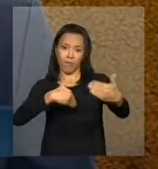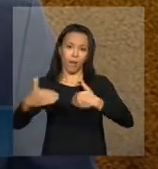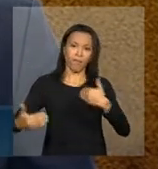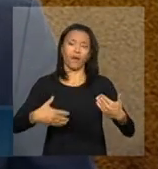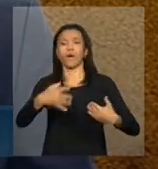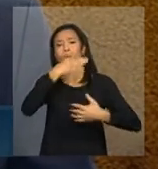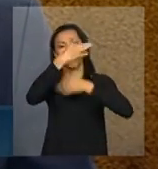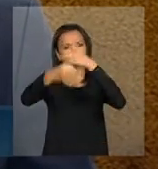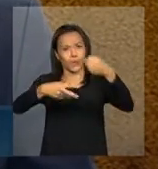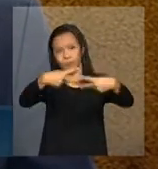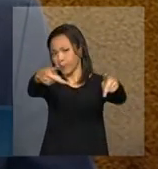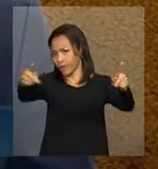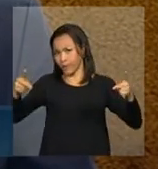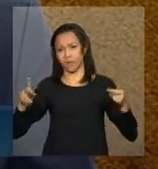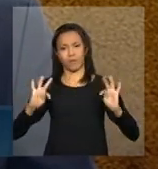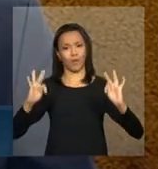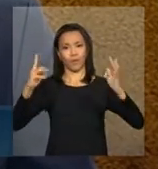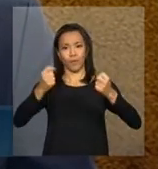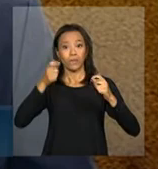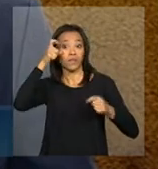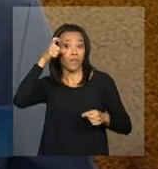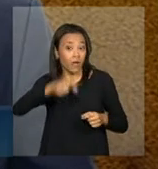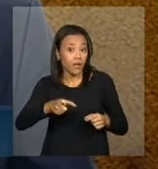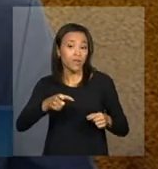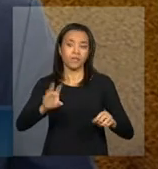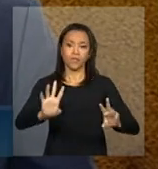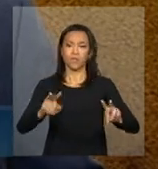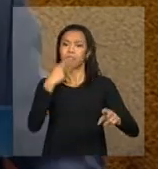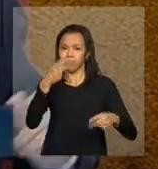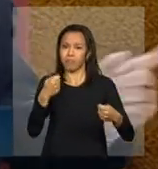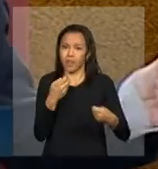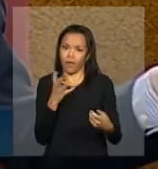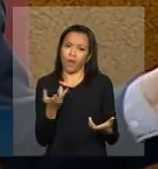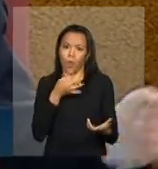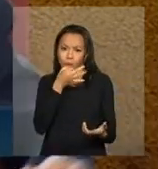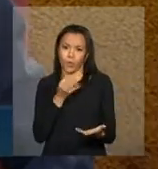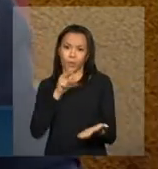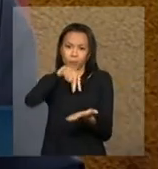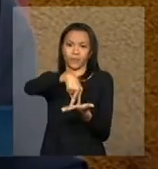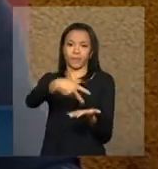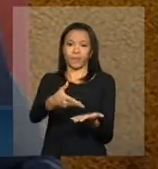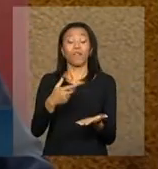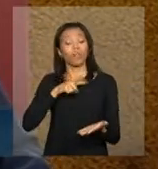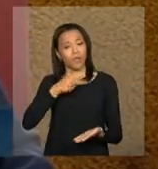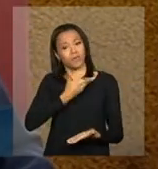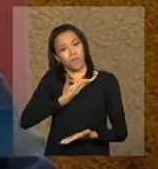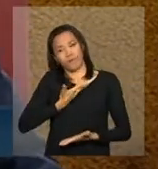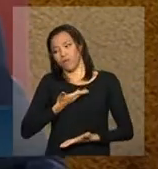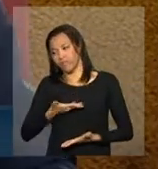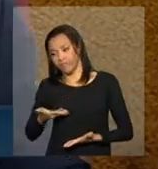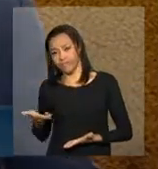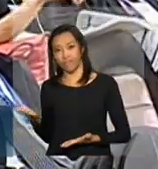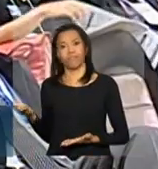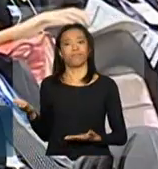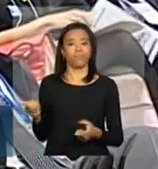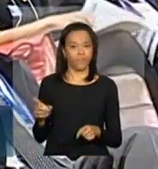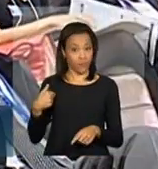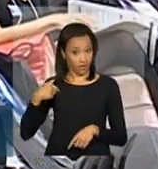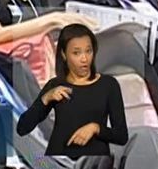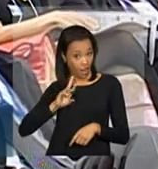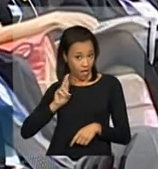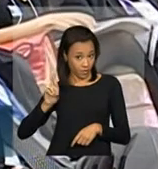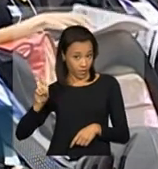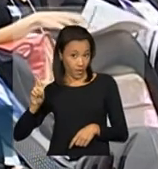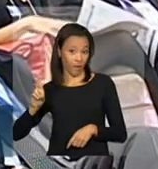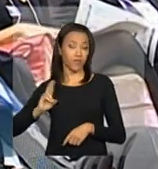e de manifestação para todo mundo que tiver interesse de se manifestar a respeito. Temos colegas aqui ao lado que estão encarregados de